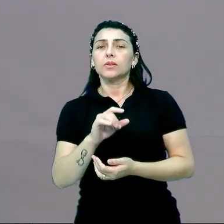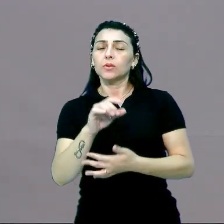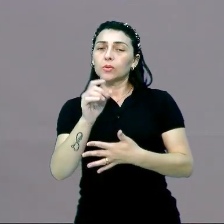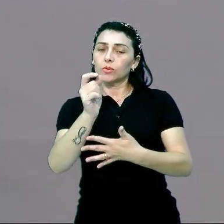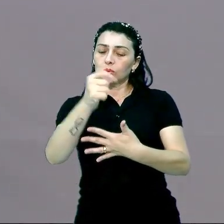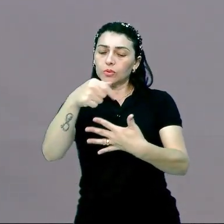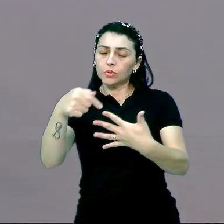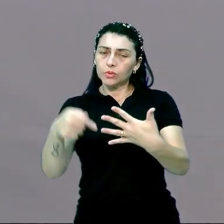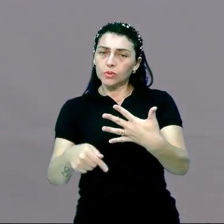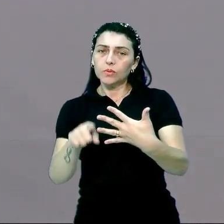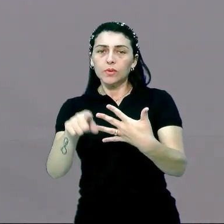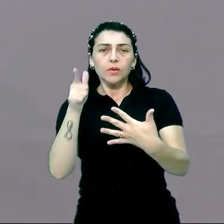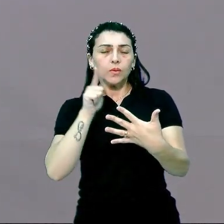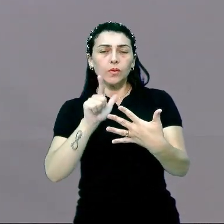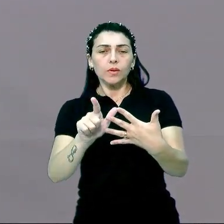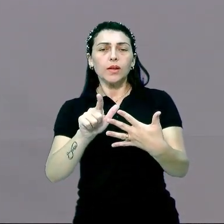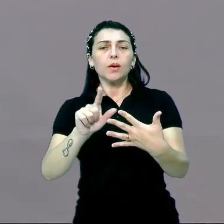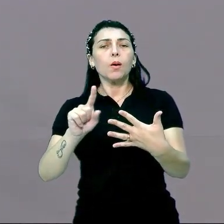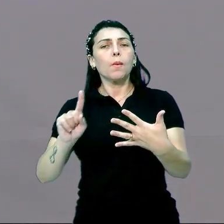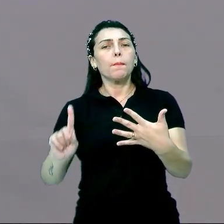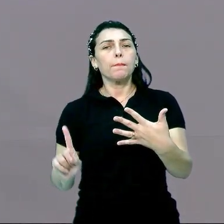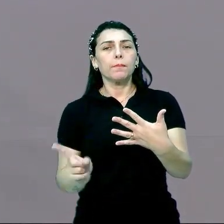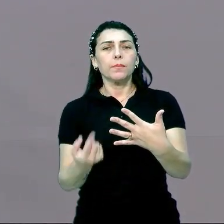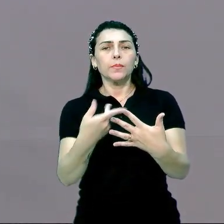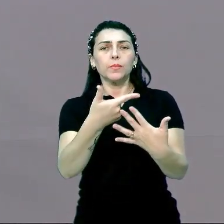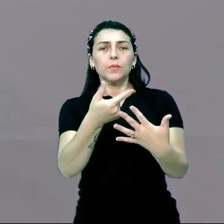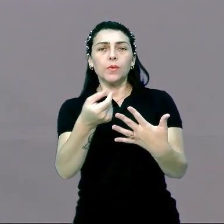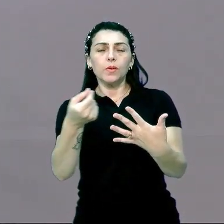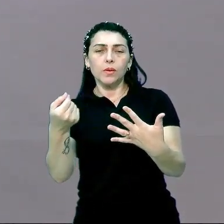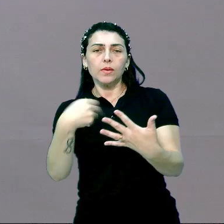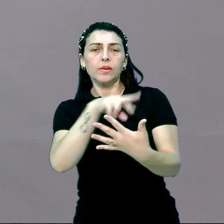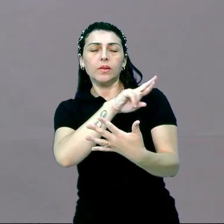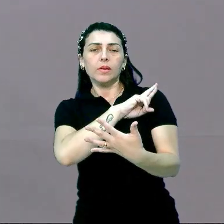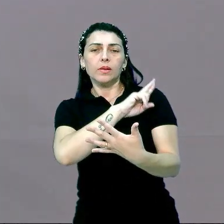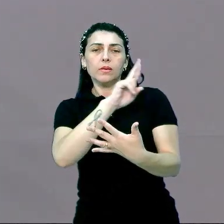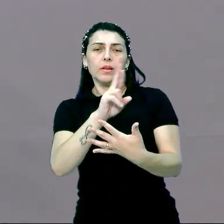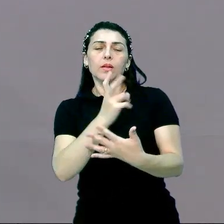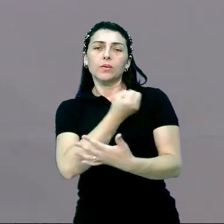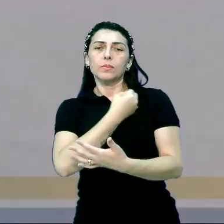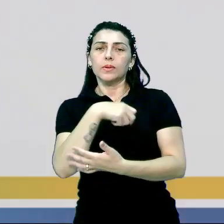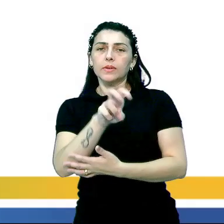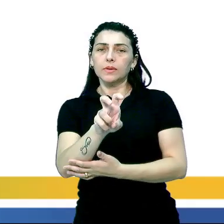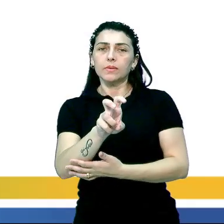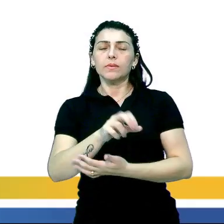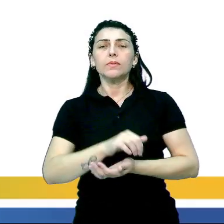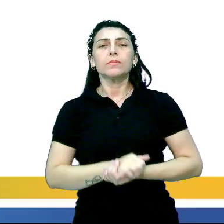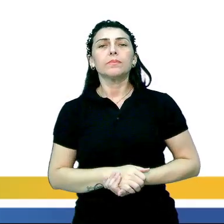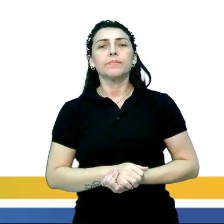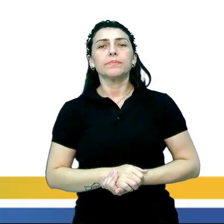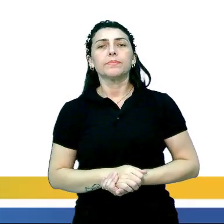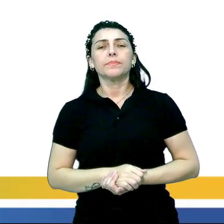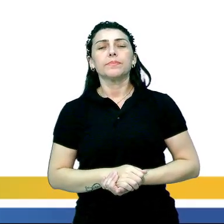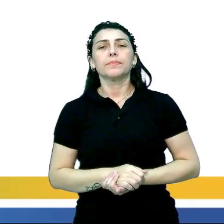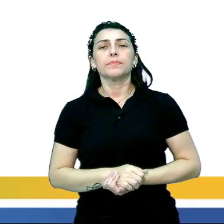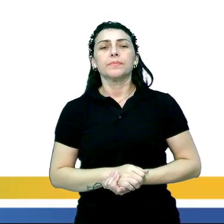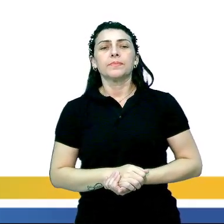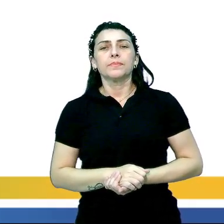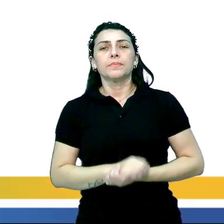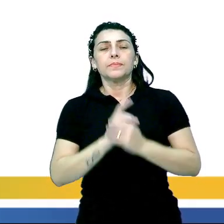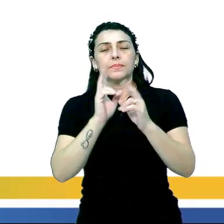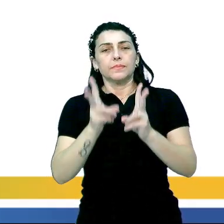esses elementos e que você alcance o teu tão sonhado 200 pontos na competência número 5. Então,